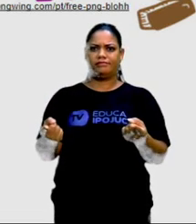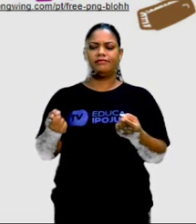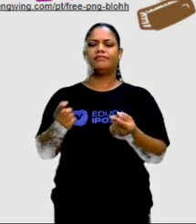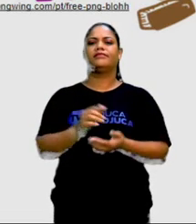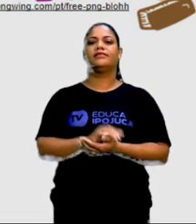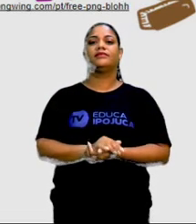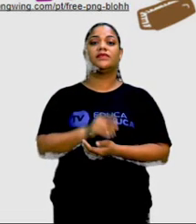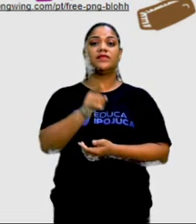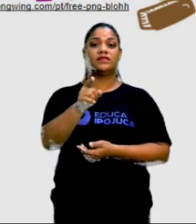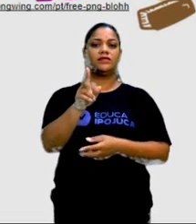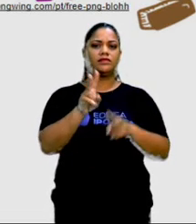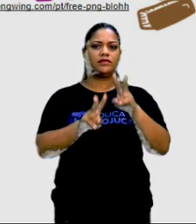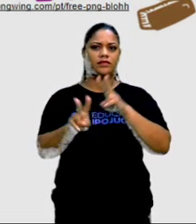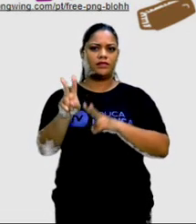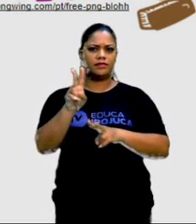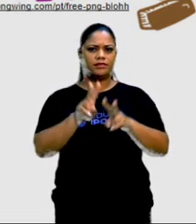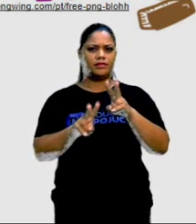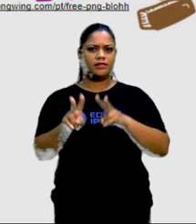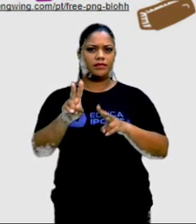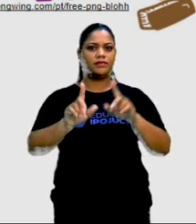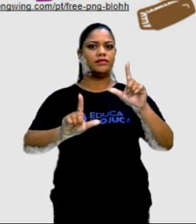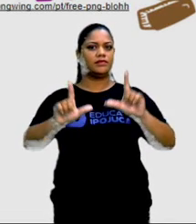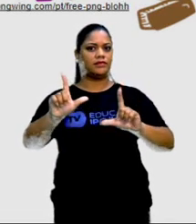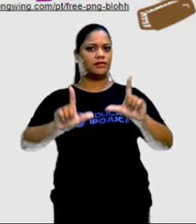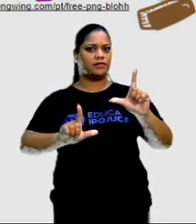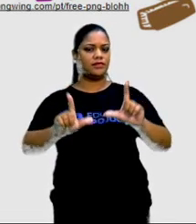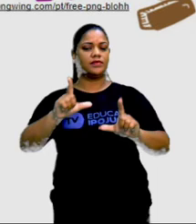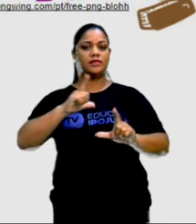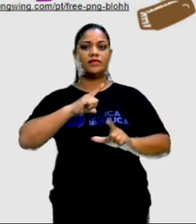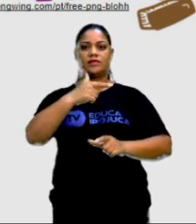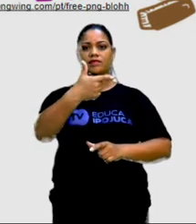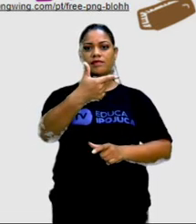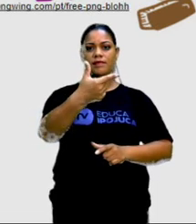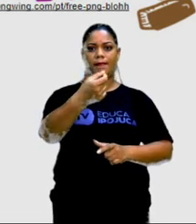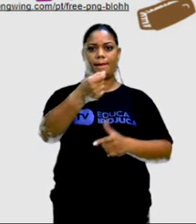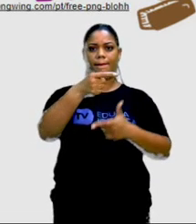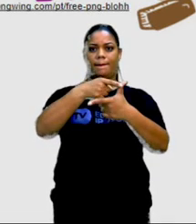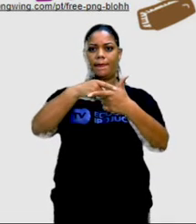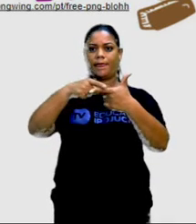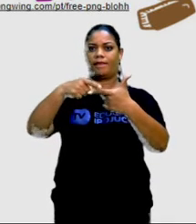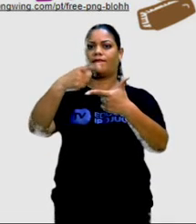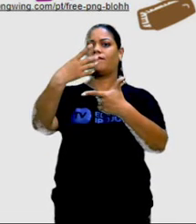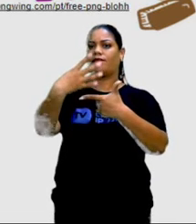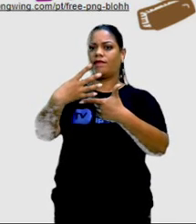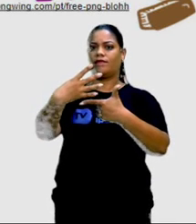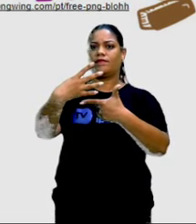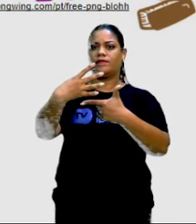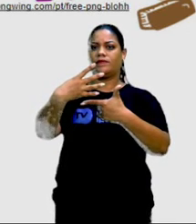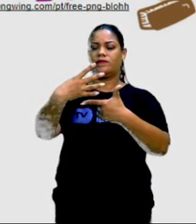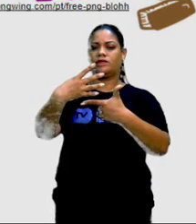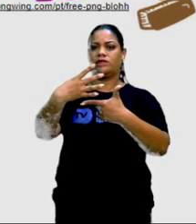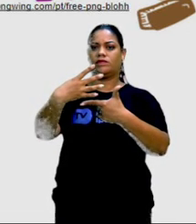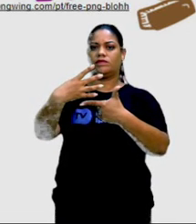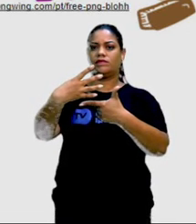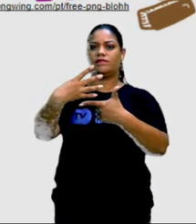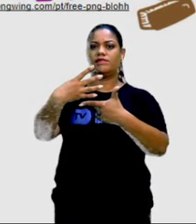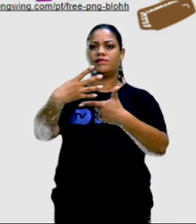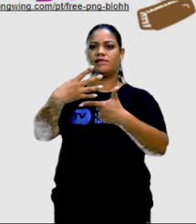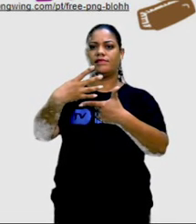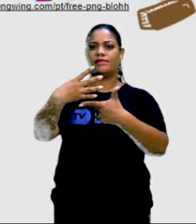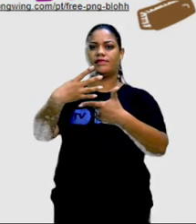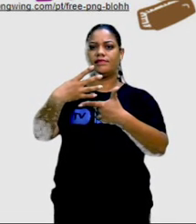Porque se você observar aí na sua telinha, nós temos 20 dividido para 4. 20 dividido